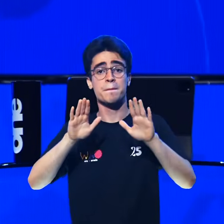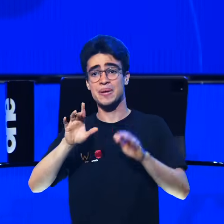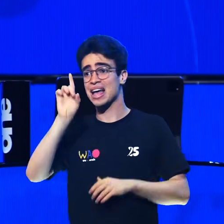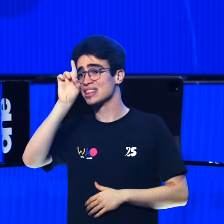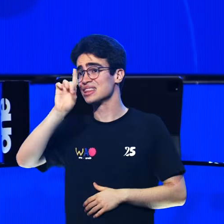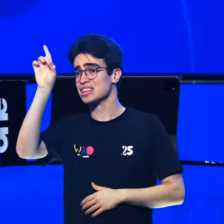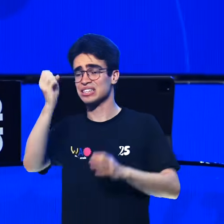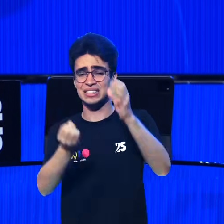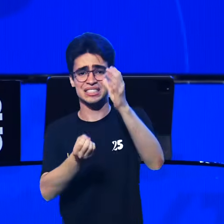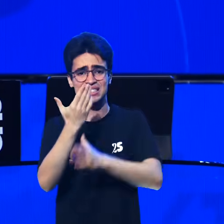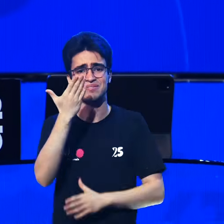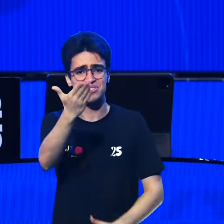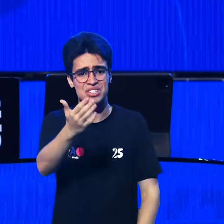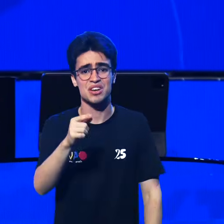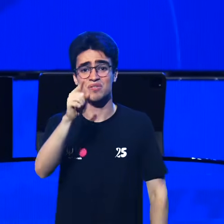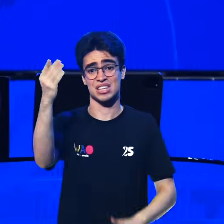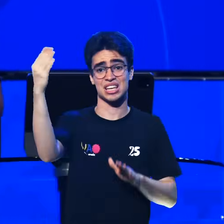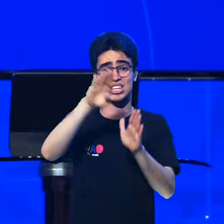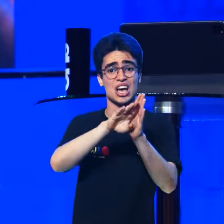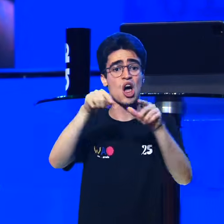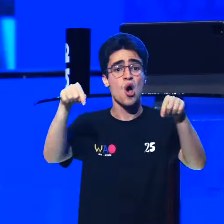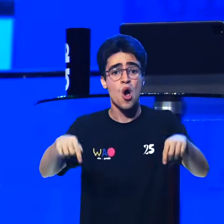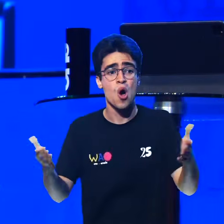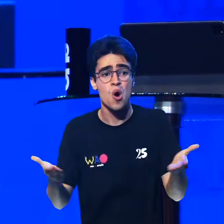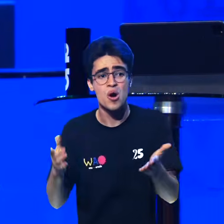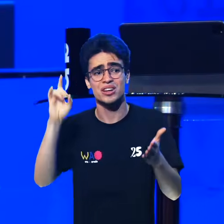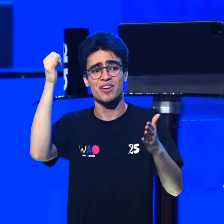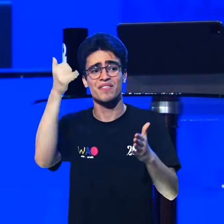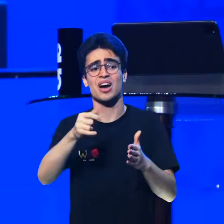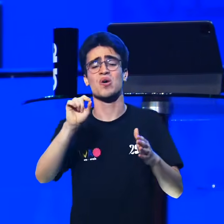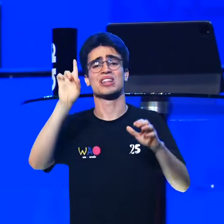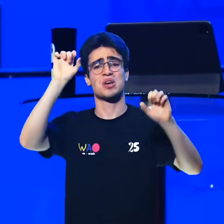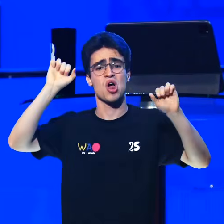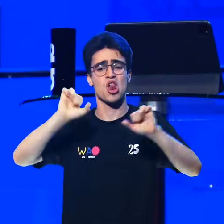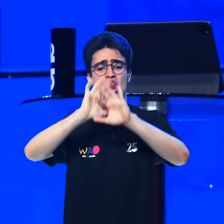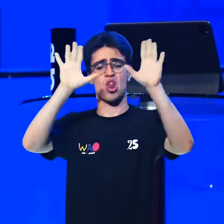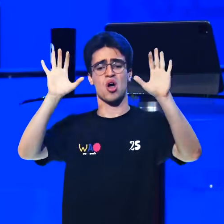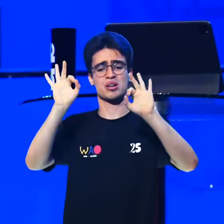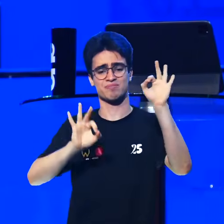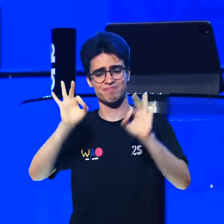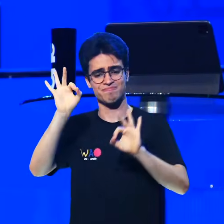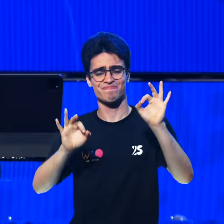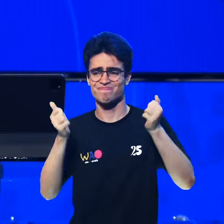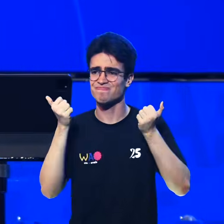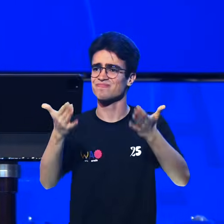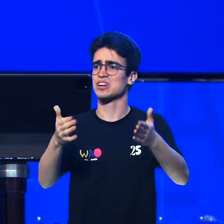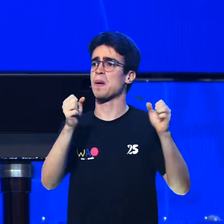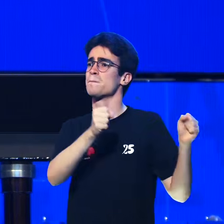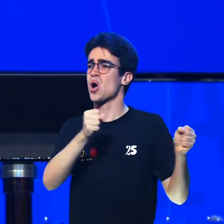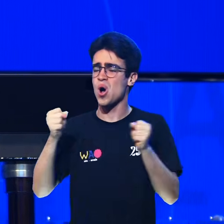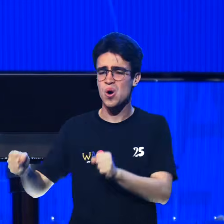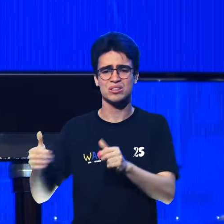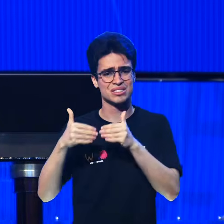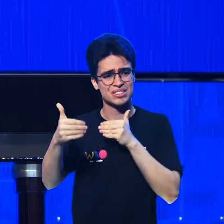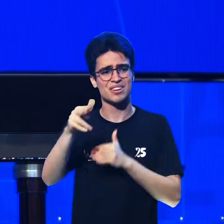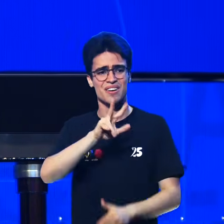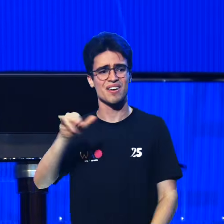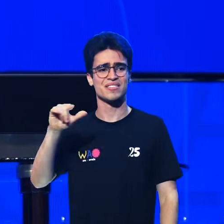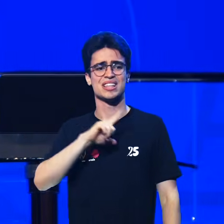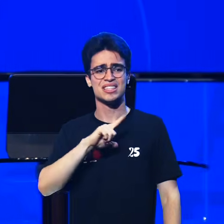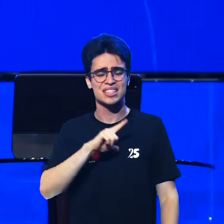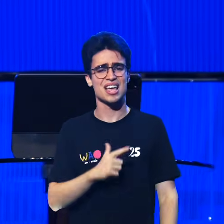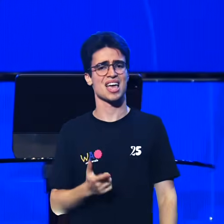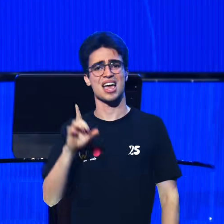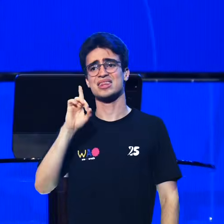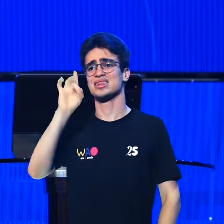fez entrar por aquela porta hoje para dizer para você, tem glória através disso, tem algo poderoso que vai acontecer através disso.